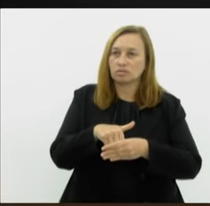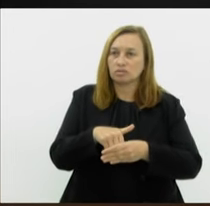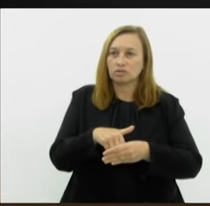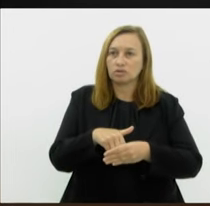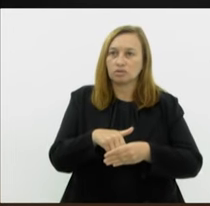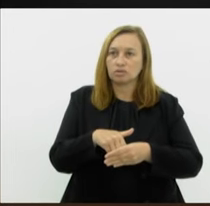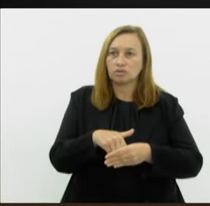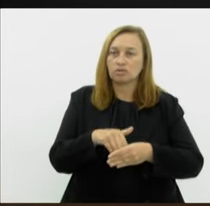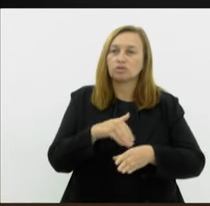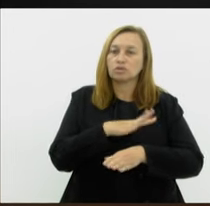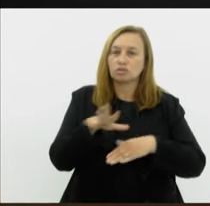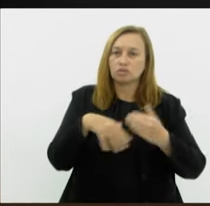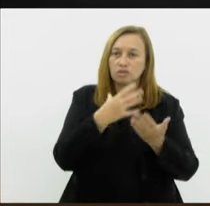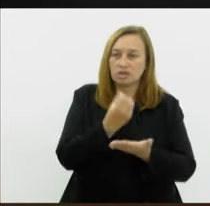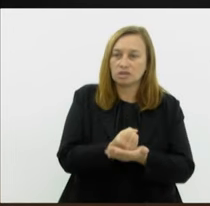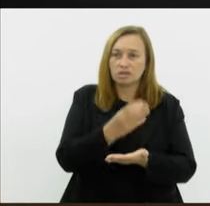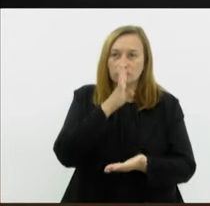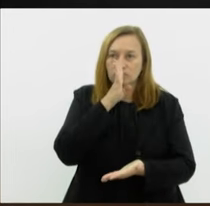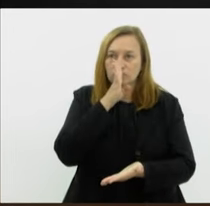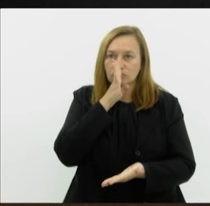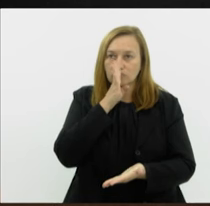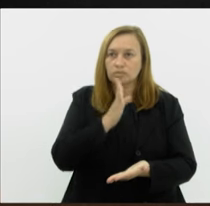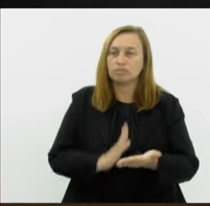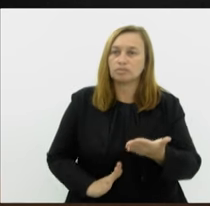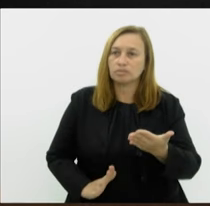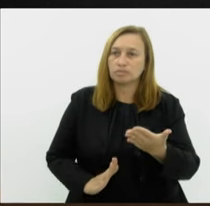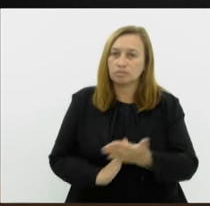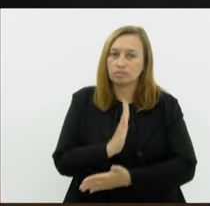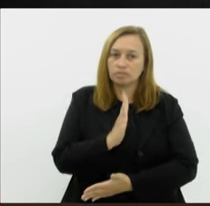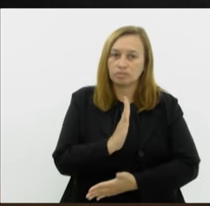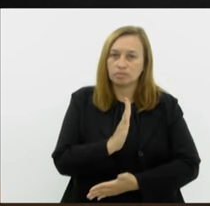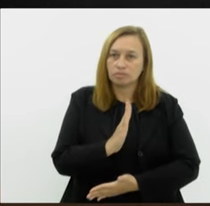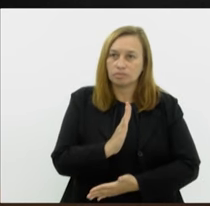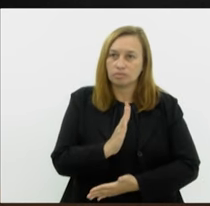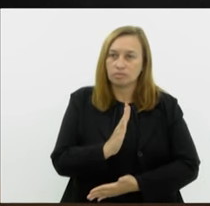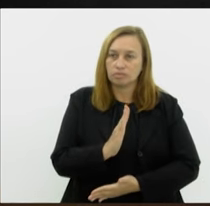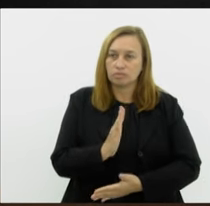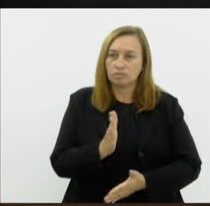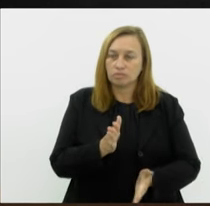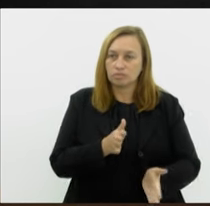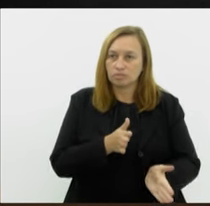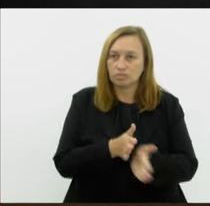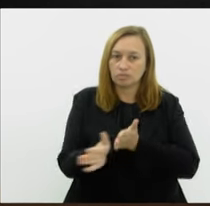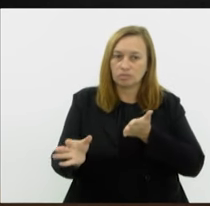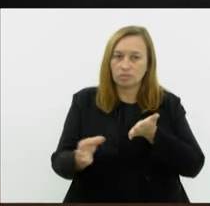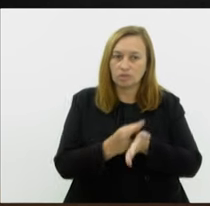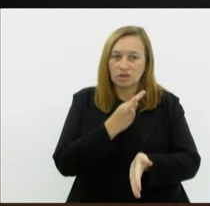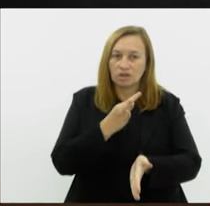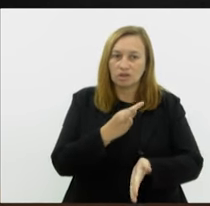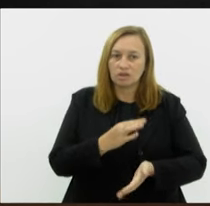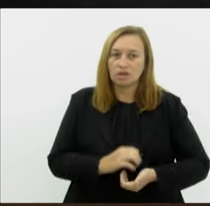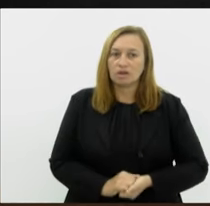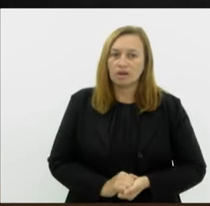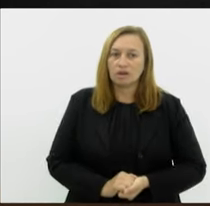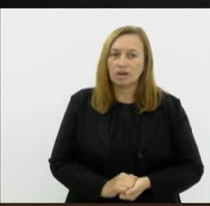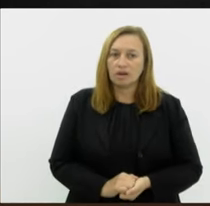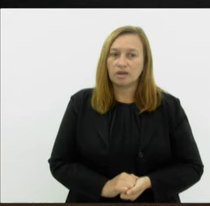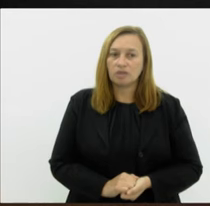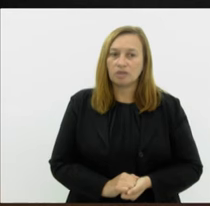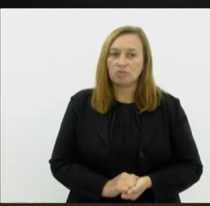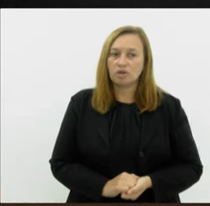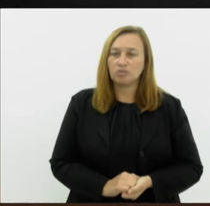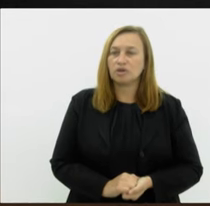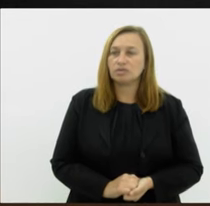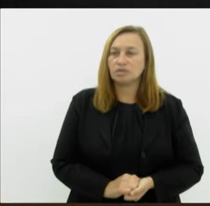votação, senhores que aprovam, permaneçam como estão. Aprovado, vai a autógrafo. Para a declaração de voto, a